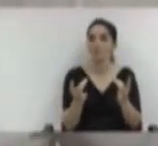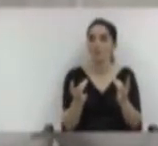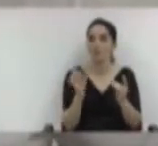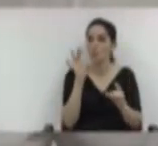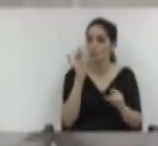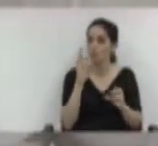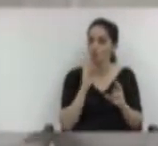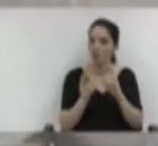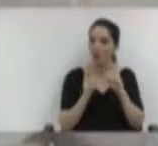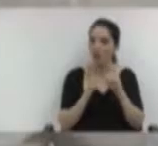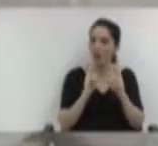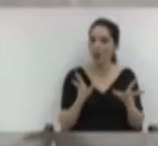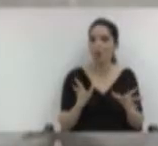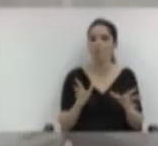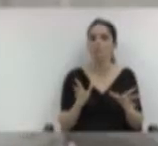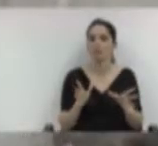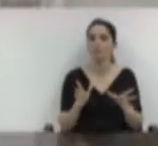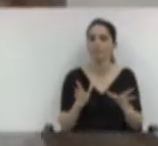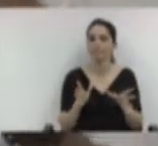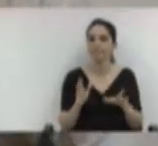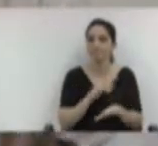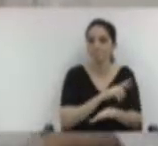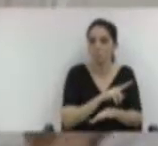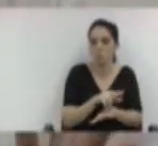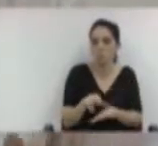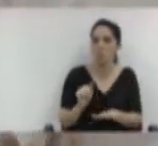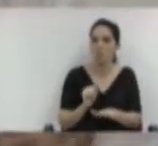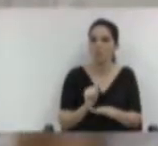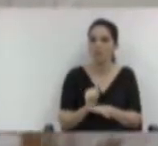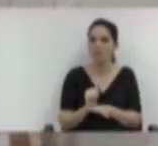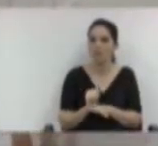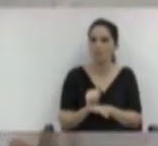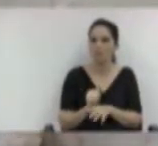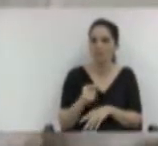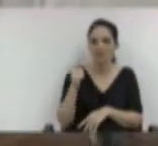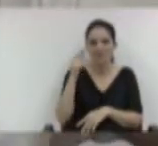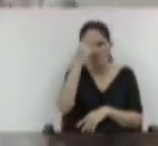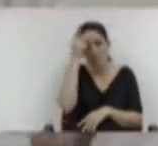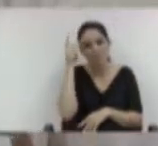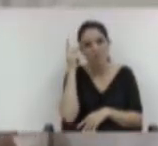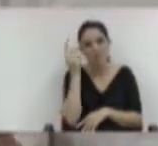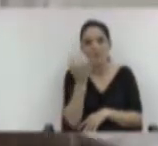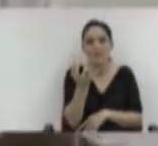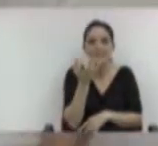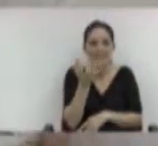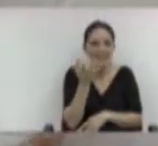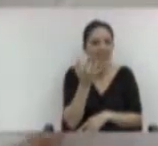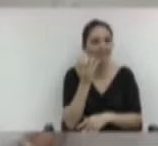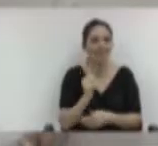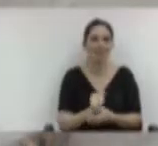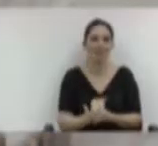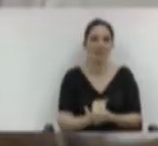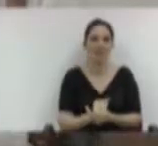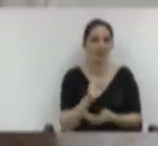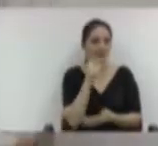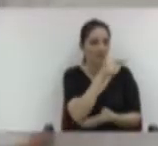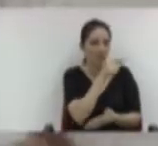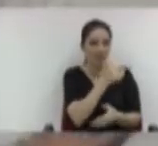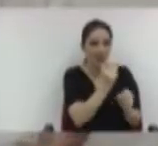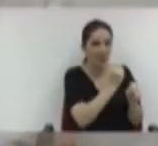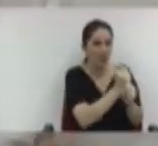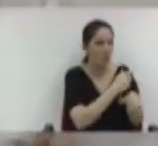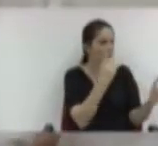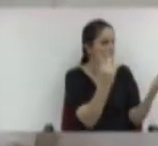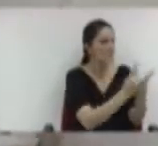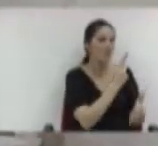em alguma coisa que é feita para a cidade. Tem gente que torce, é uma desgraça, torce para que não dê certo nada, porque quanto